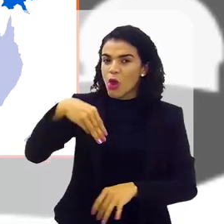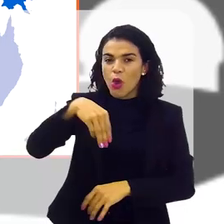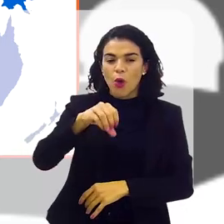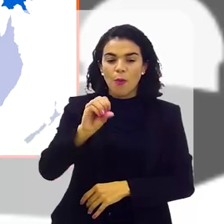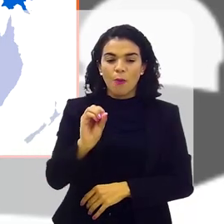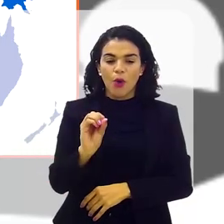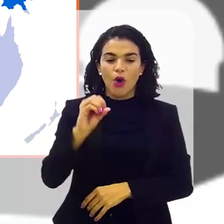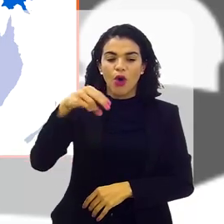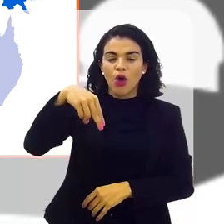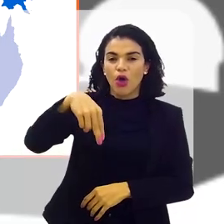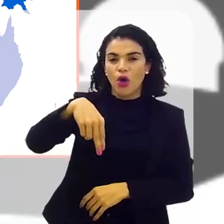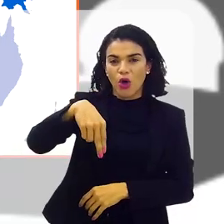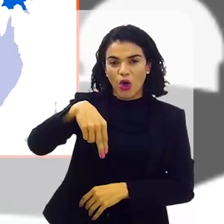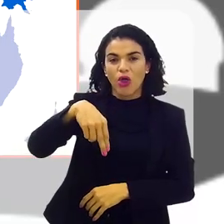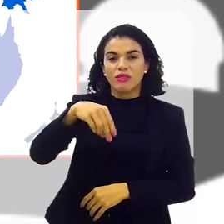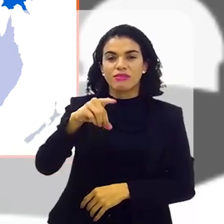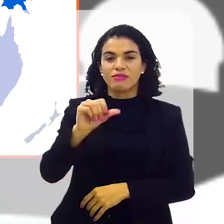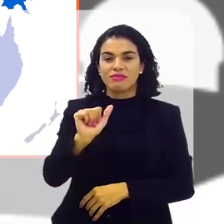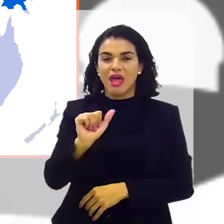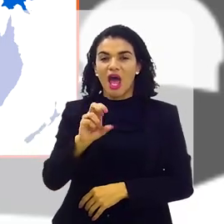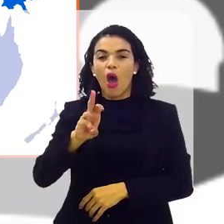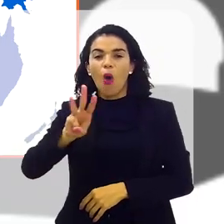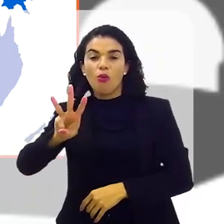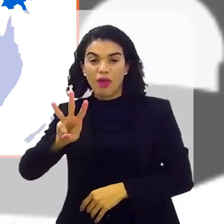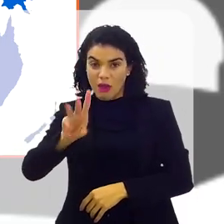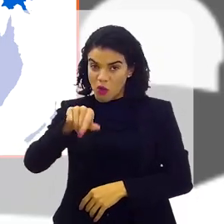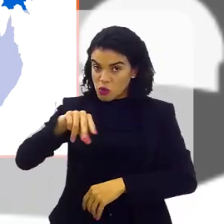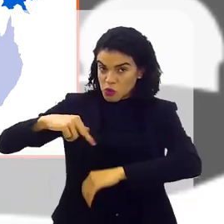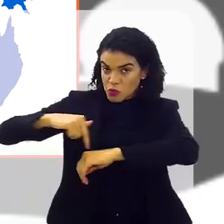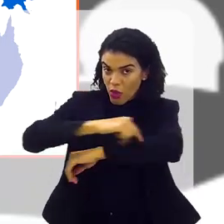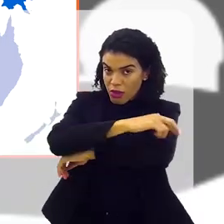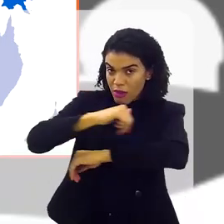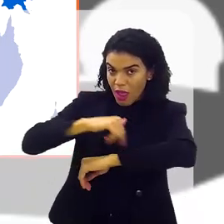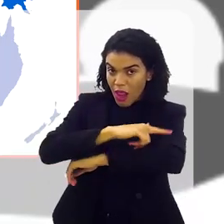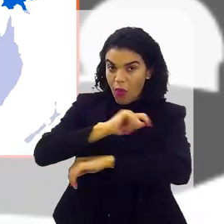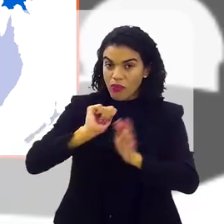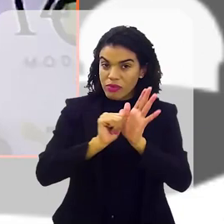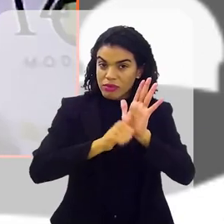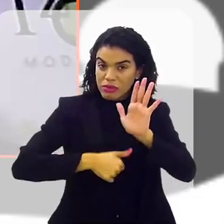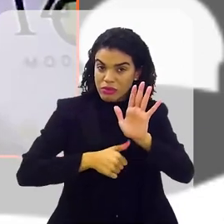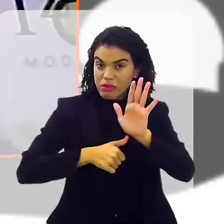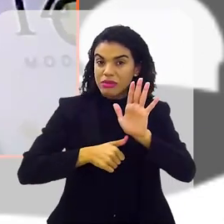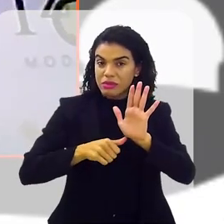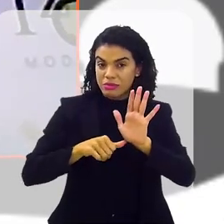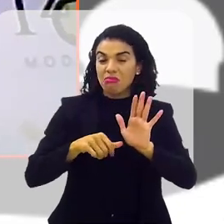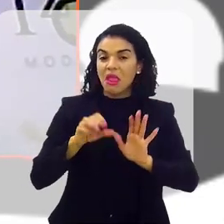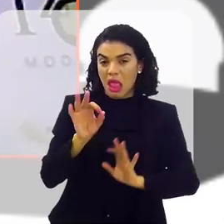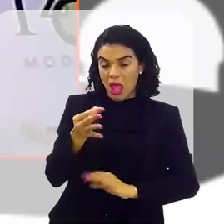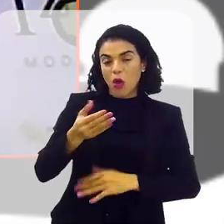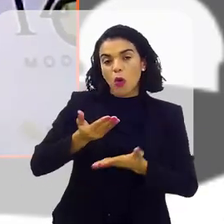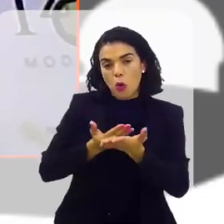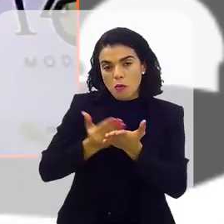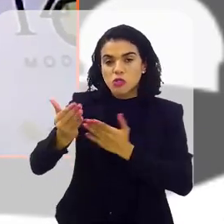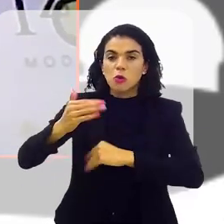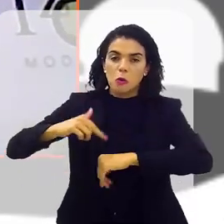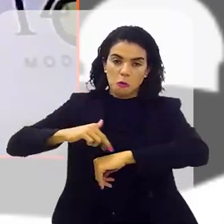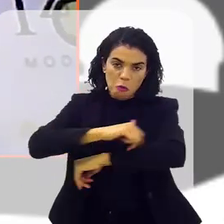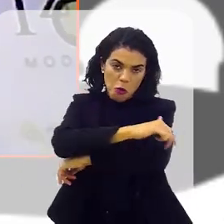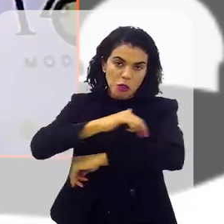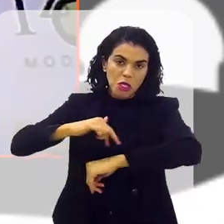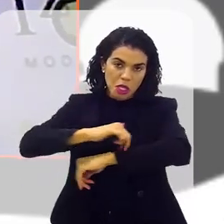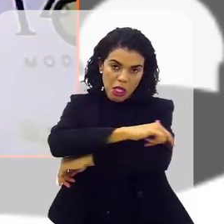modal que quer dizer os modelos com Down não é isso aí começou como modelos né